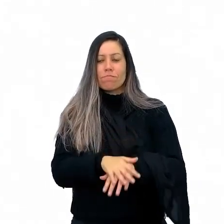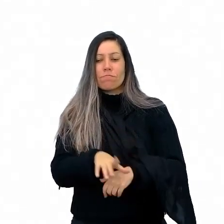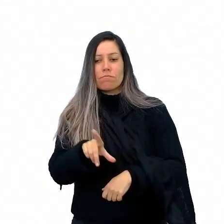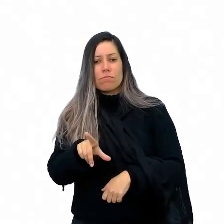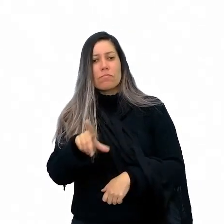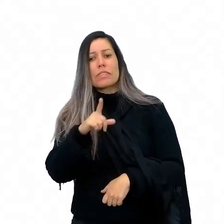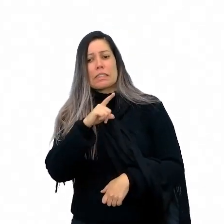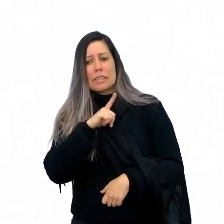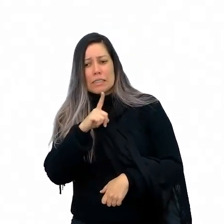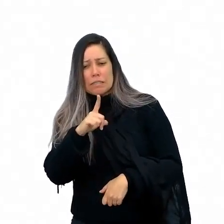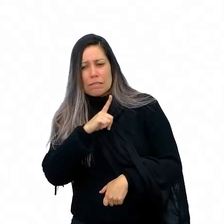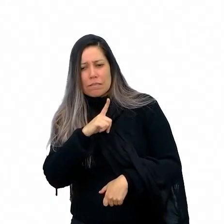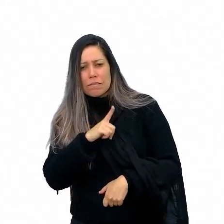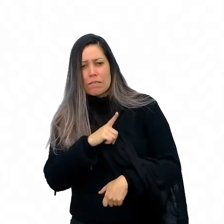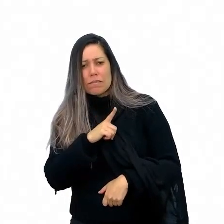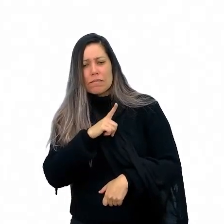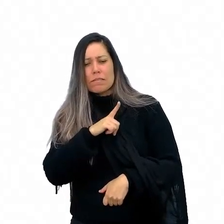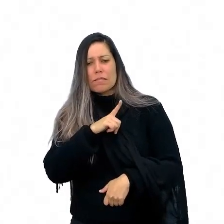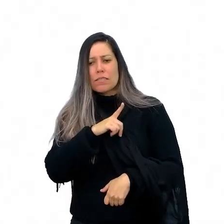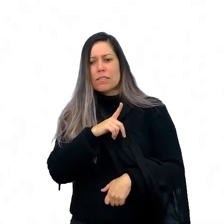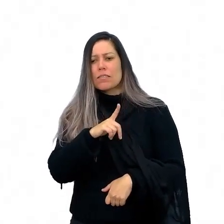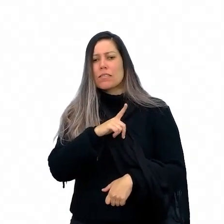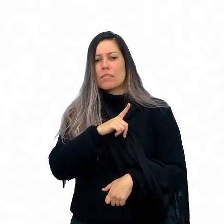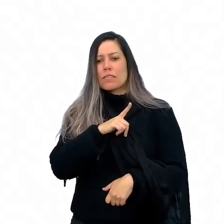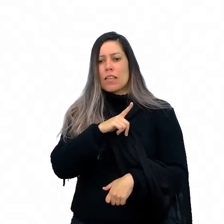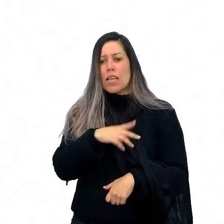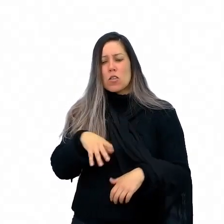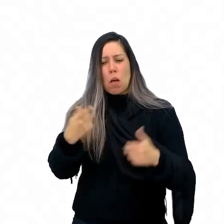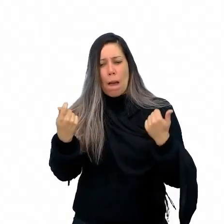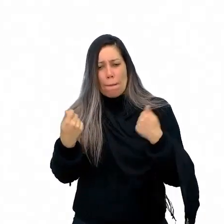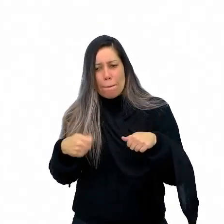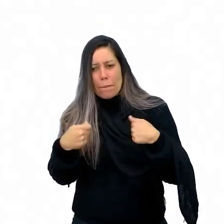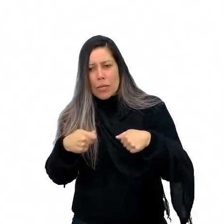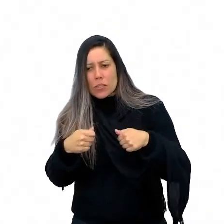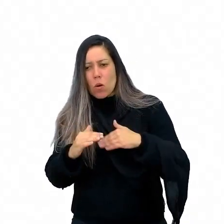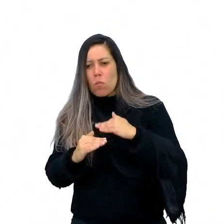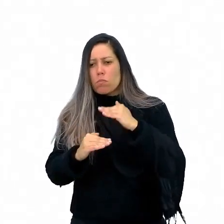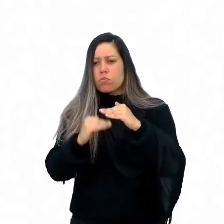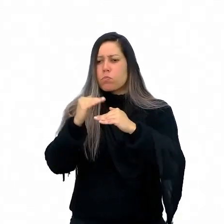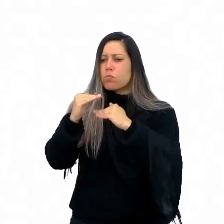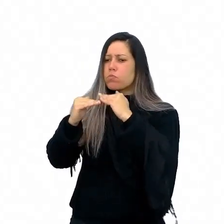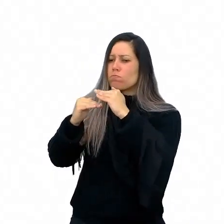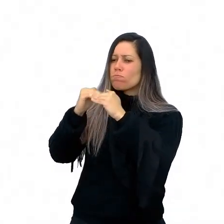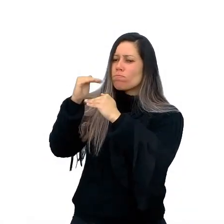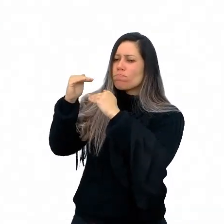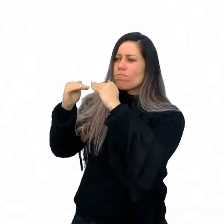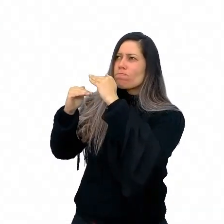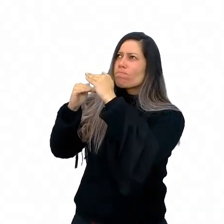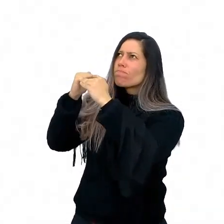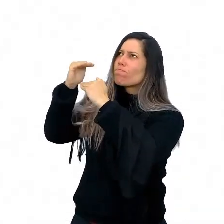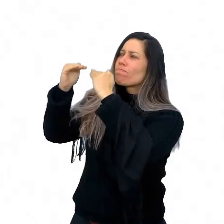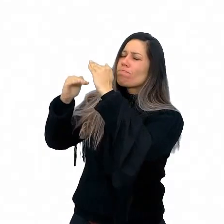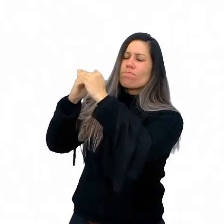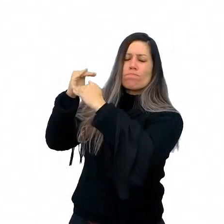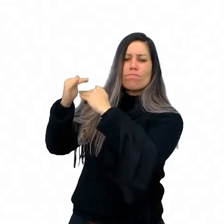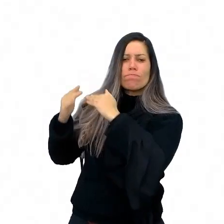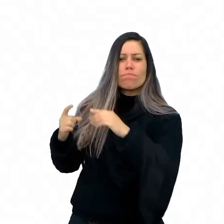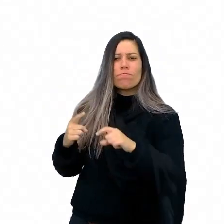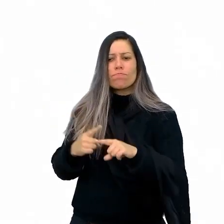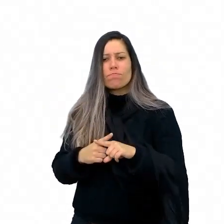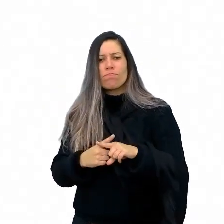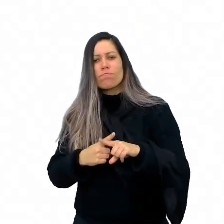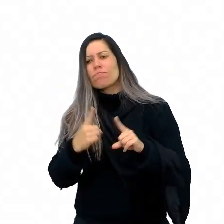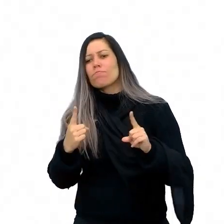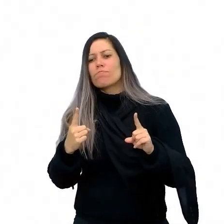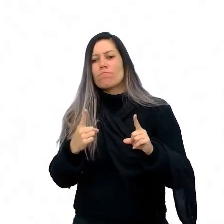tem, que talvez ele precise construir, mas é o cenário